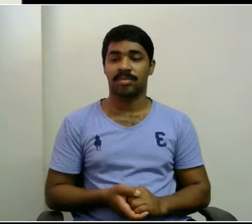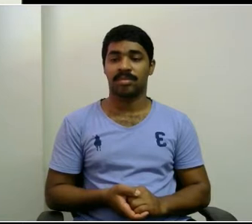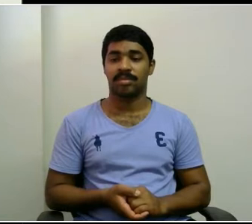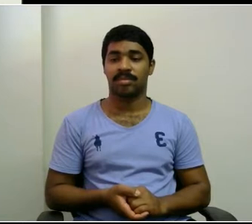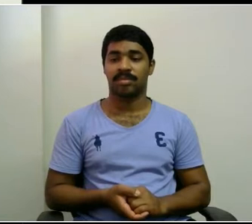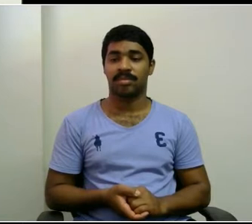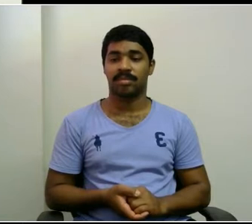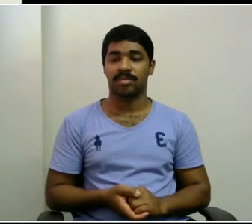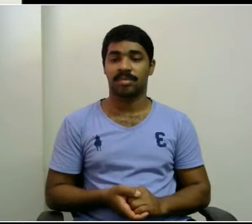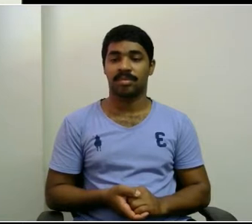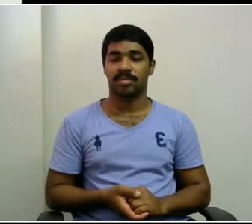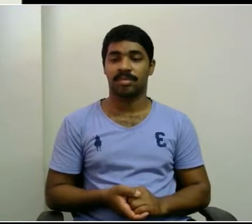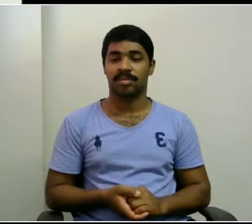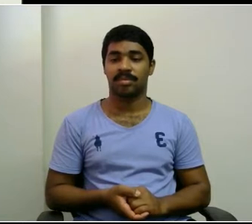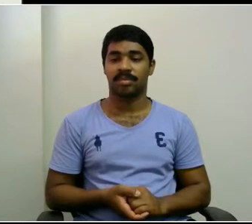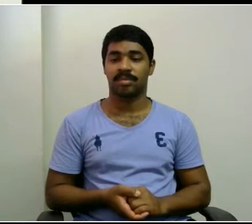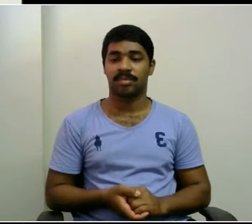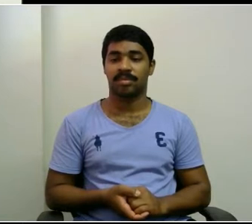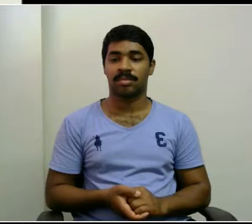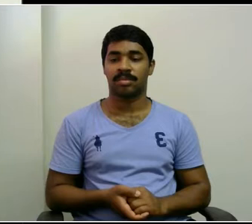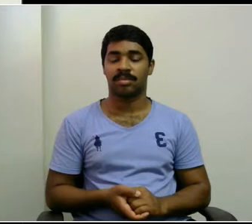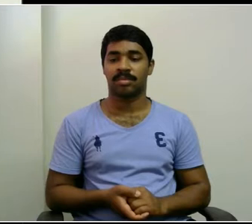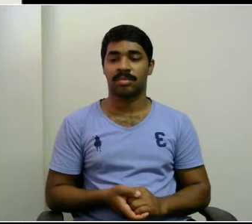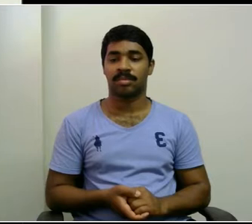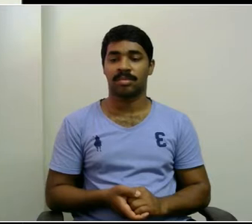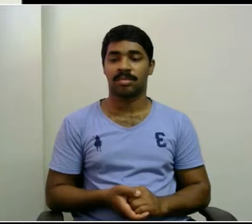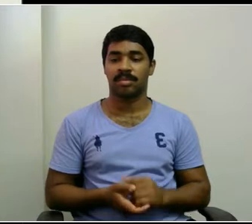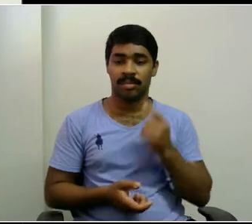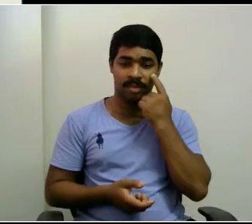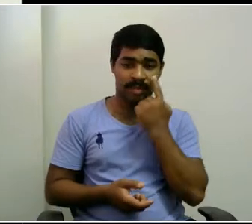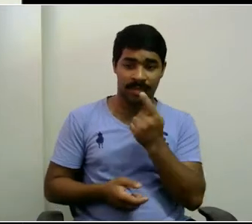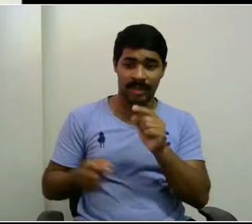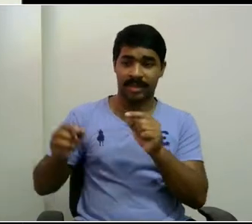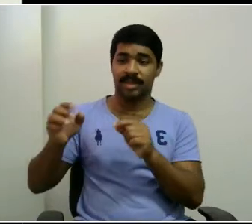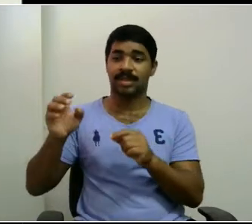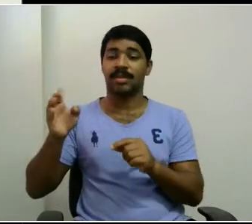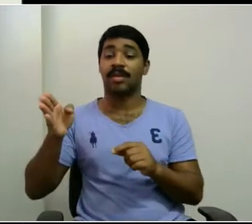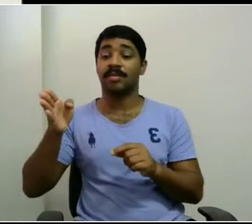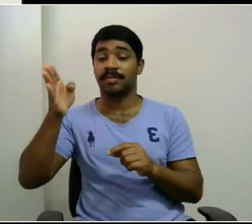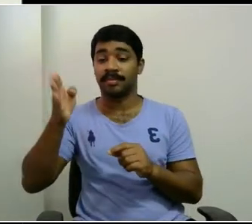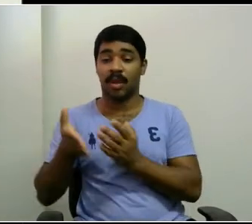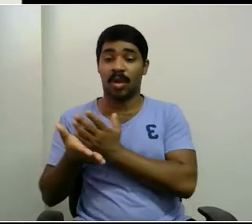Né, ó. Se a gente fosse colocar esse intervalo aqui numa reta, como é que seria? Você ainda lembra, né? Ó, aberto no menos 2